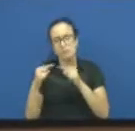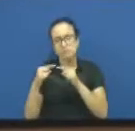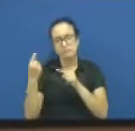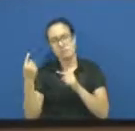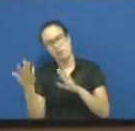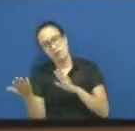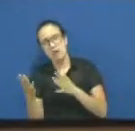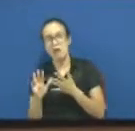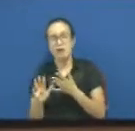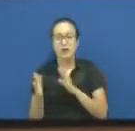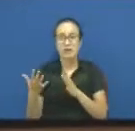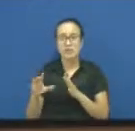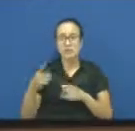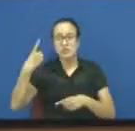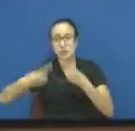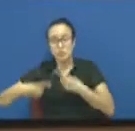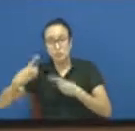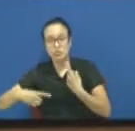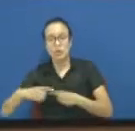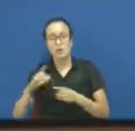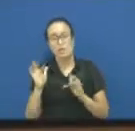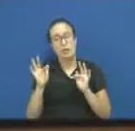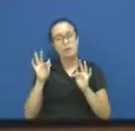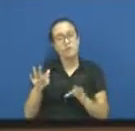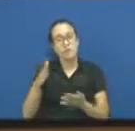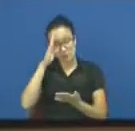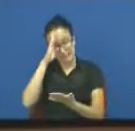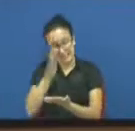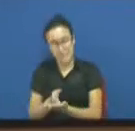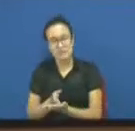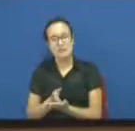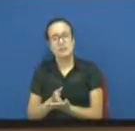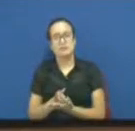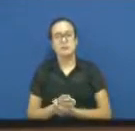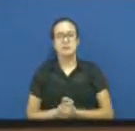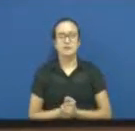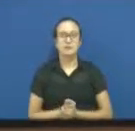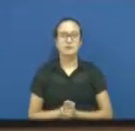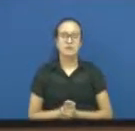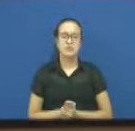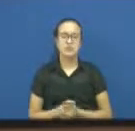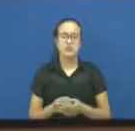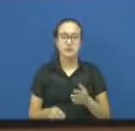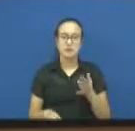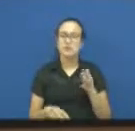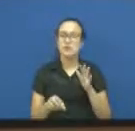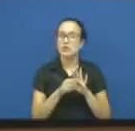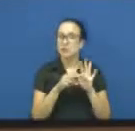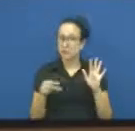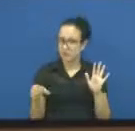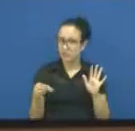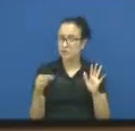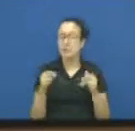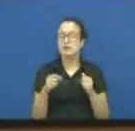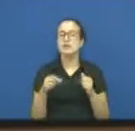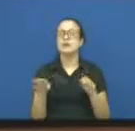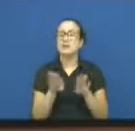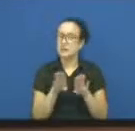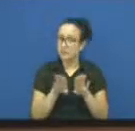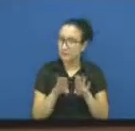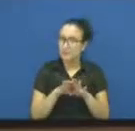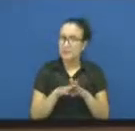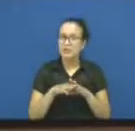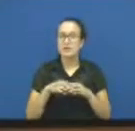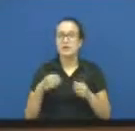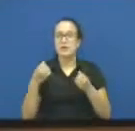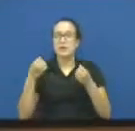reaberta a discussão para a decisão final do plenário. Parágrafo 2º. Aplicar-se-á o mesmo critério